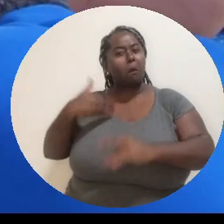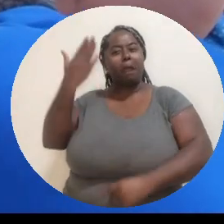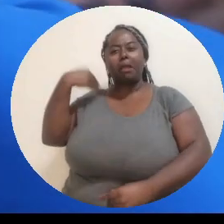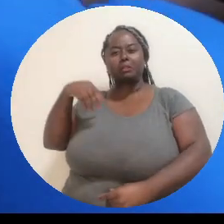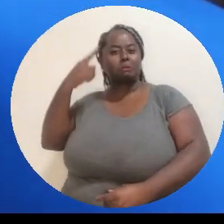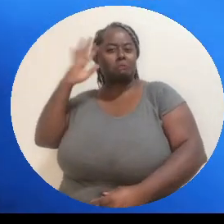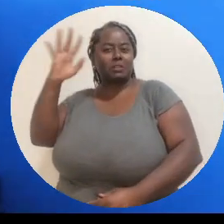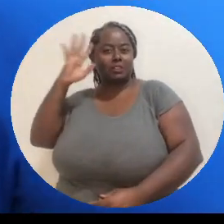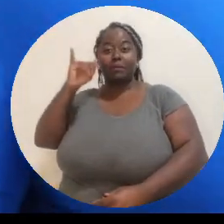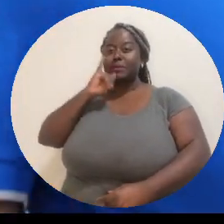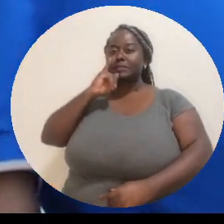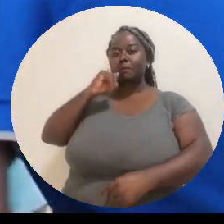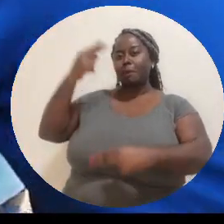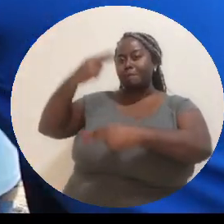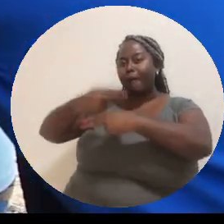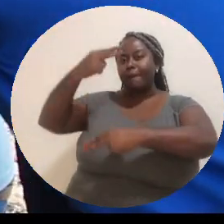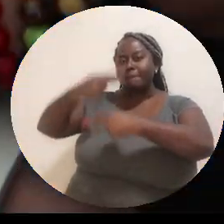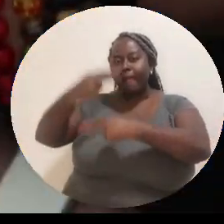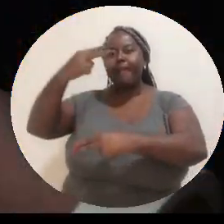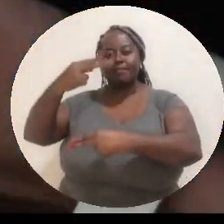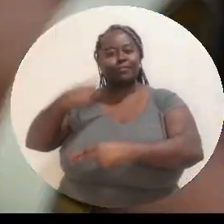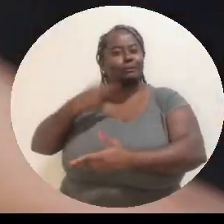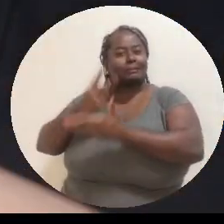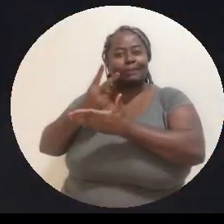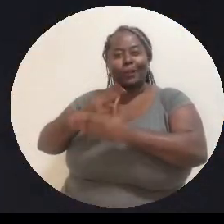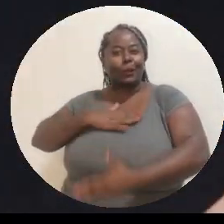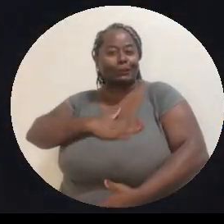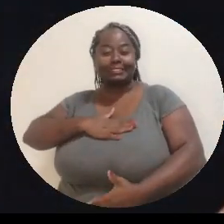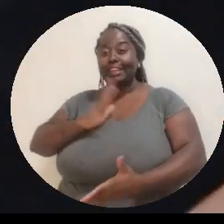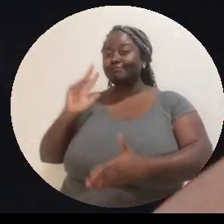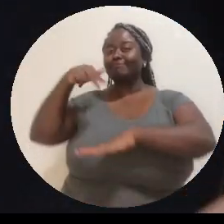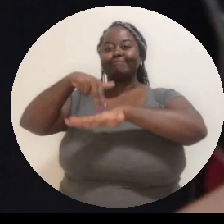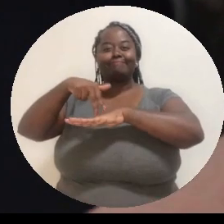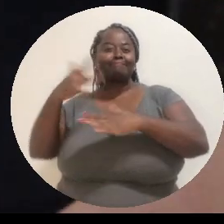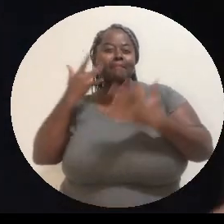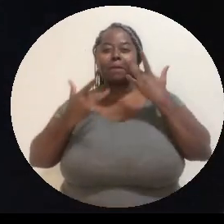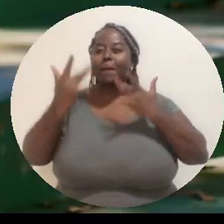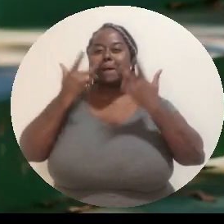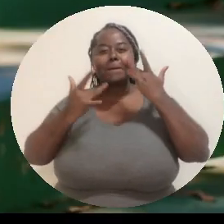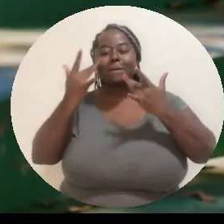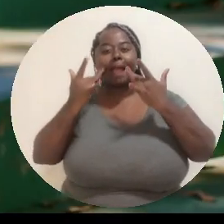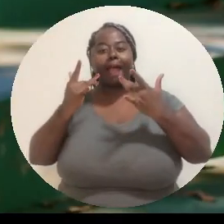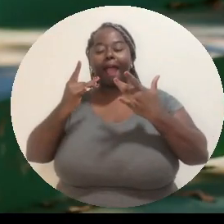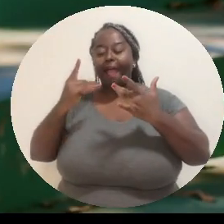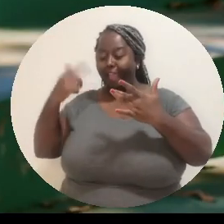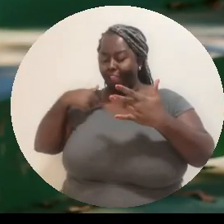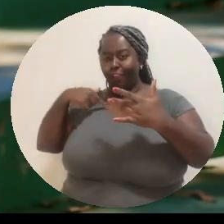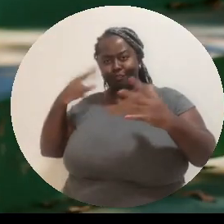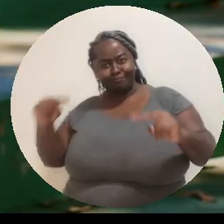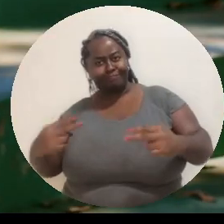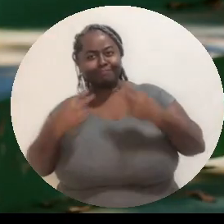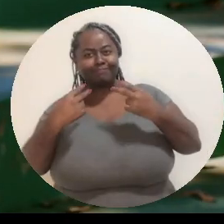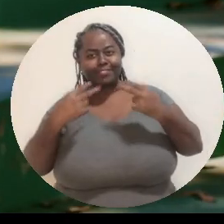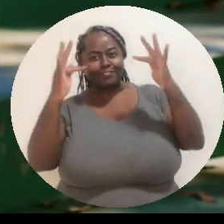da claquete. Eu, uma pessoa que sempre gostei de estar atuando, me vi assim muito mais feliz e gostando de ver